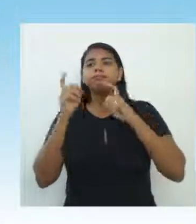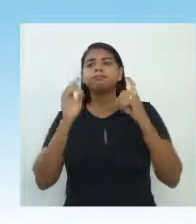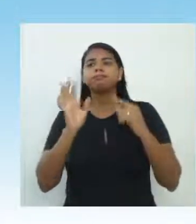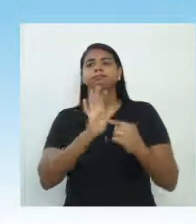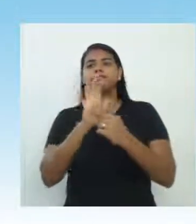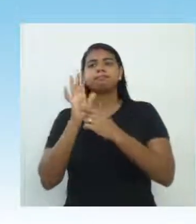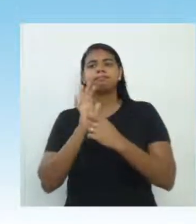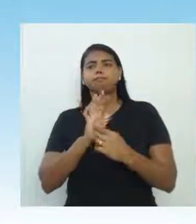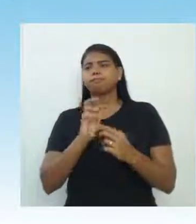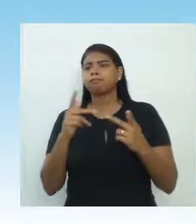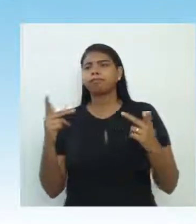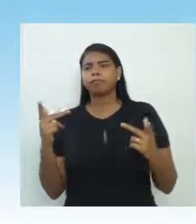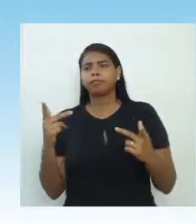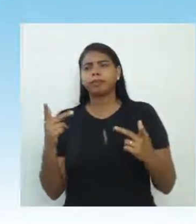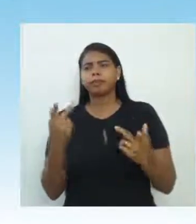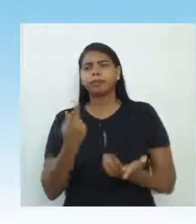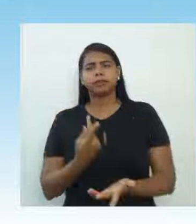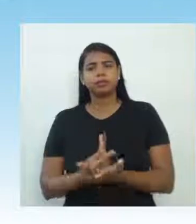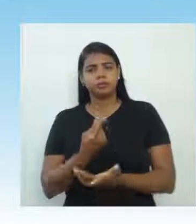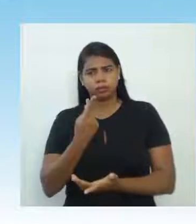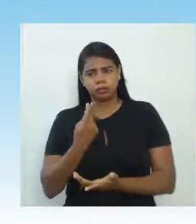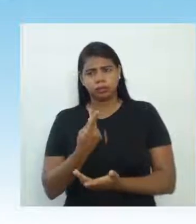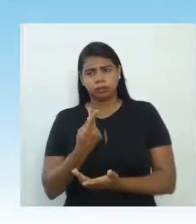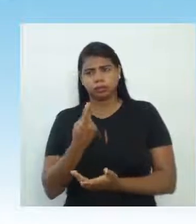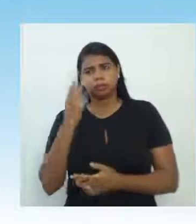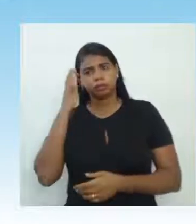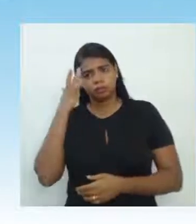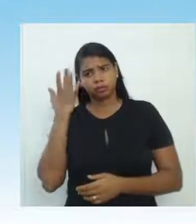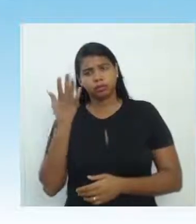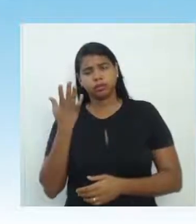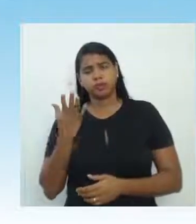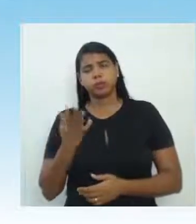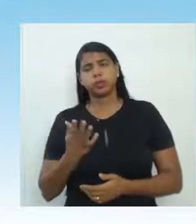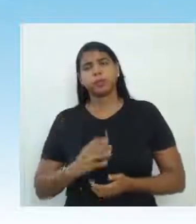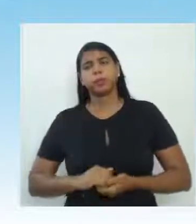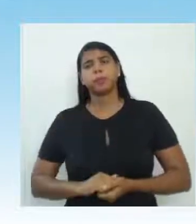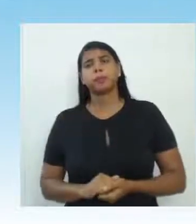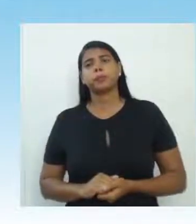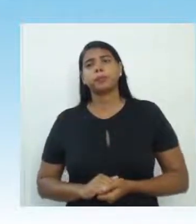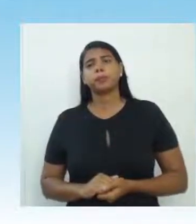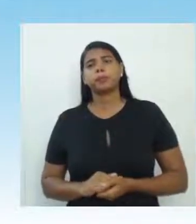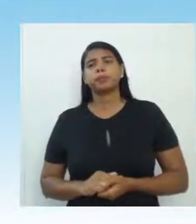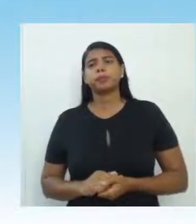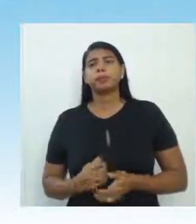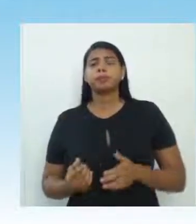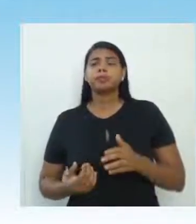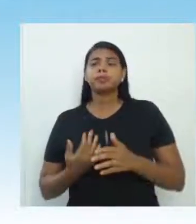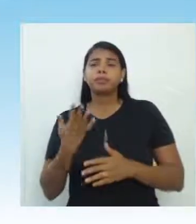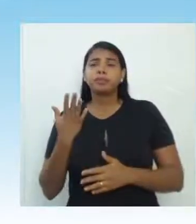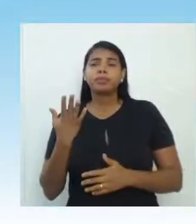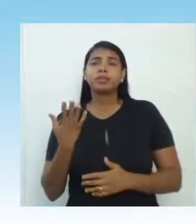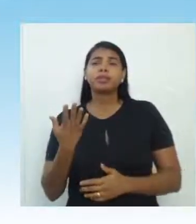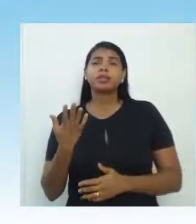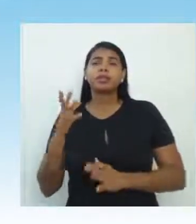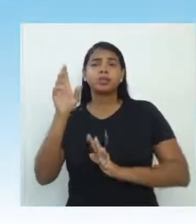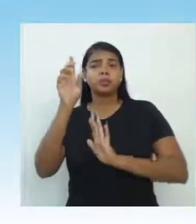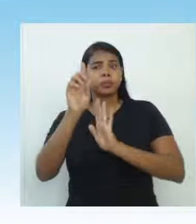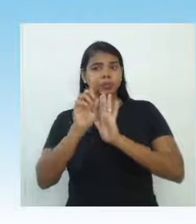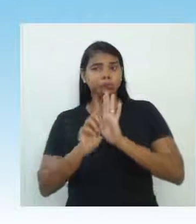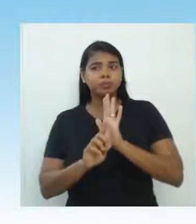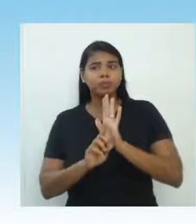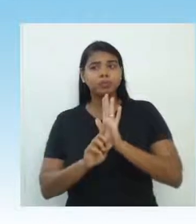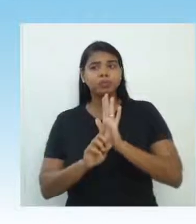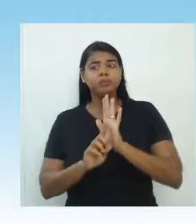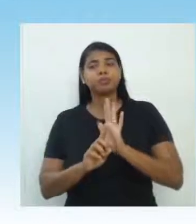não é uma coisa inata, né? Ela é um bem jurídico que a gente recebe para a gente poder usufruir, mas enquanto um direito, ele tem